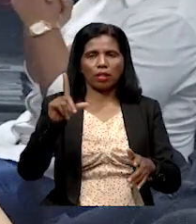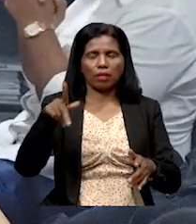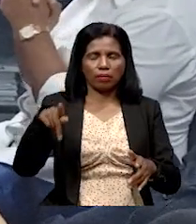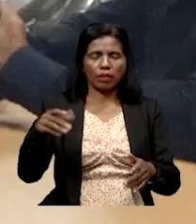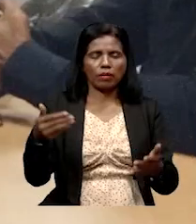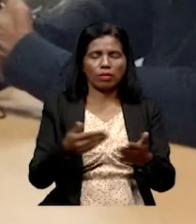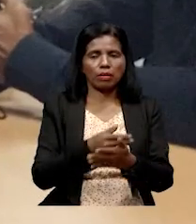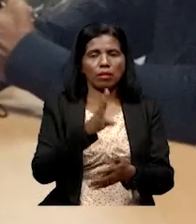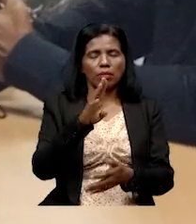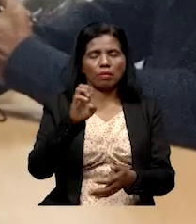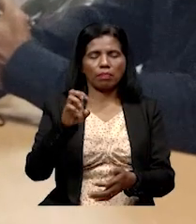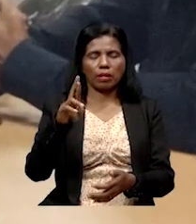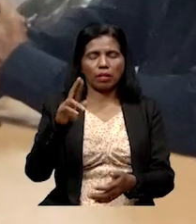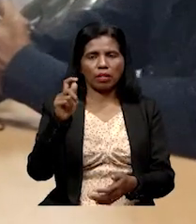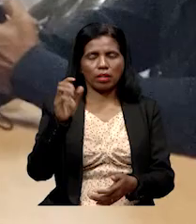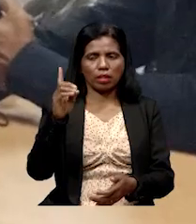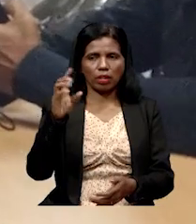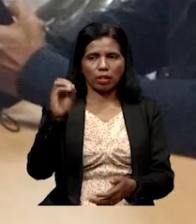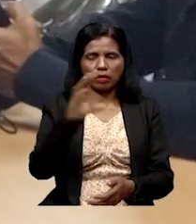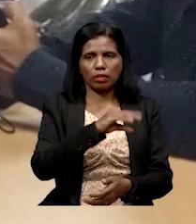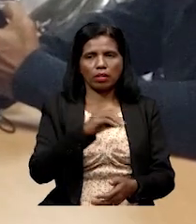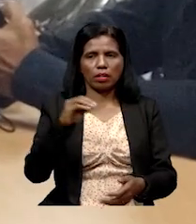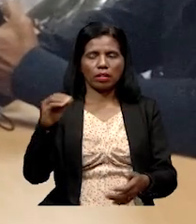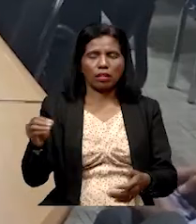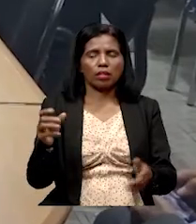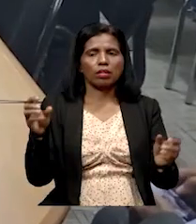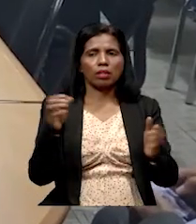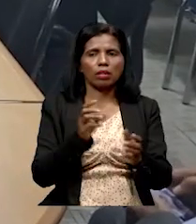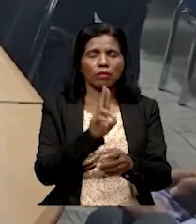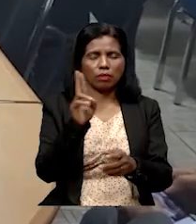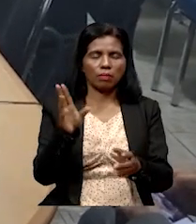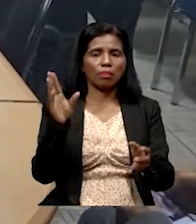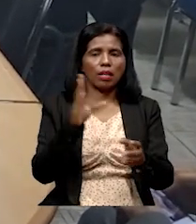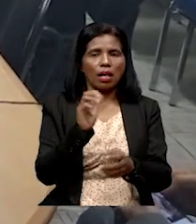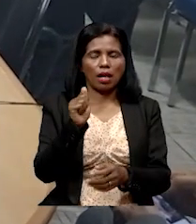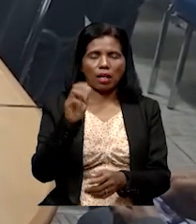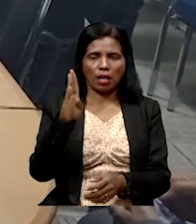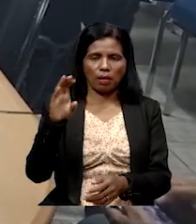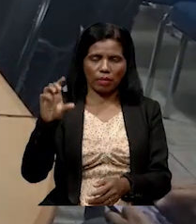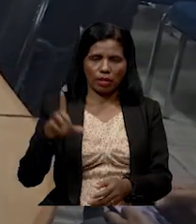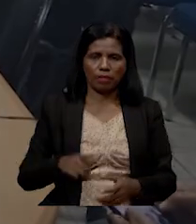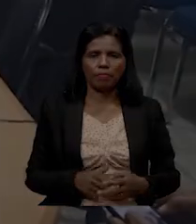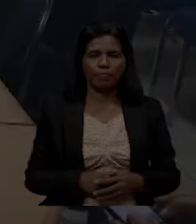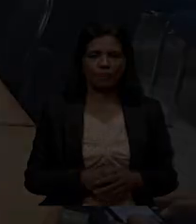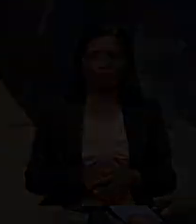Bernardo Quintão, né, B substitui deputado Abel Pires. Fátima Pereira, GMN.